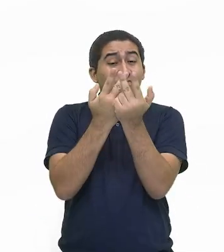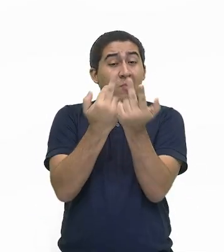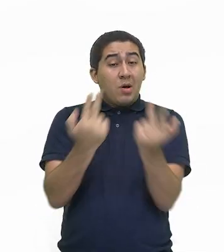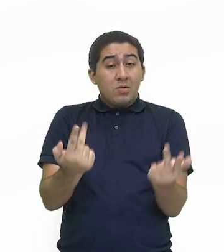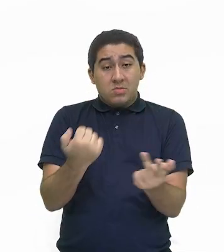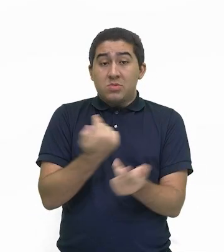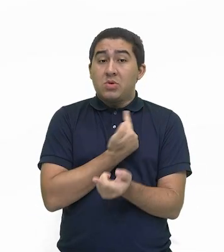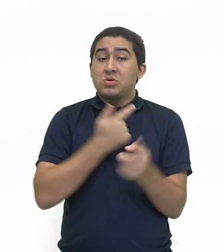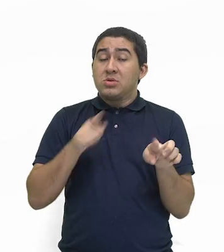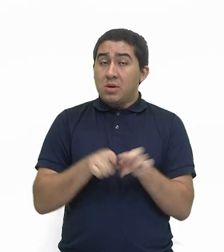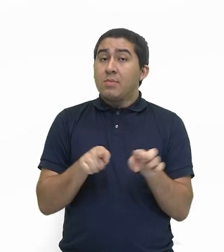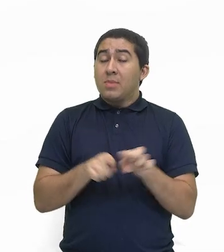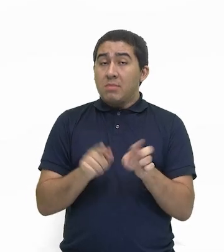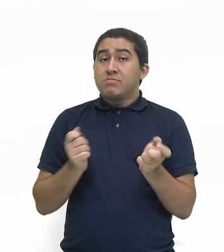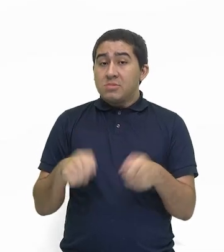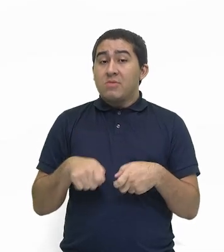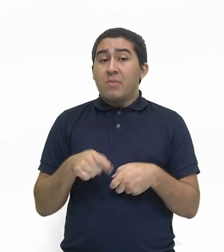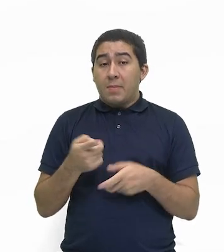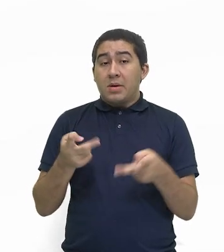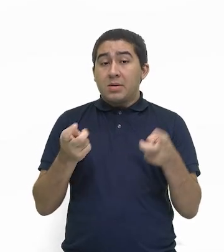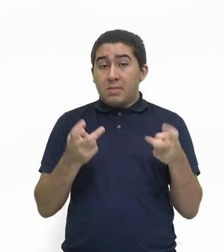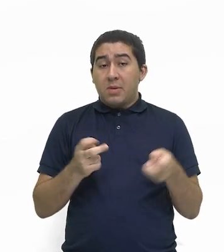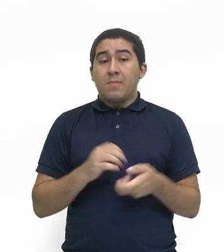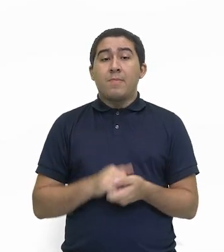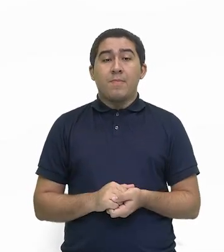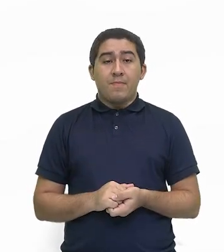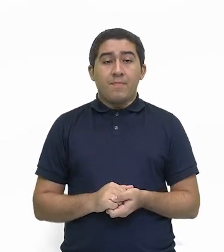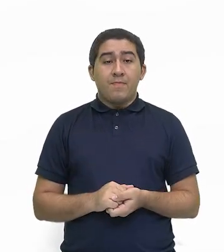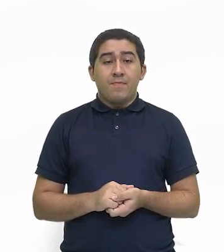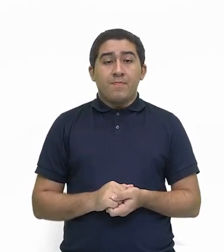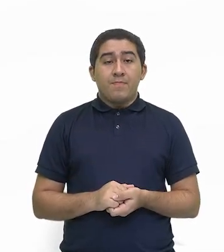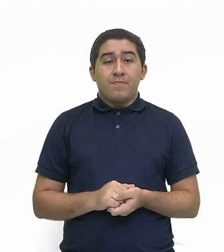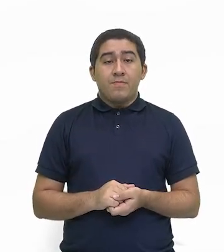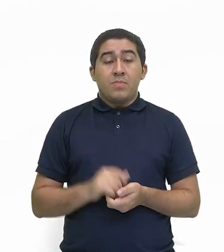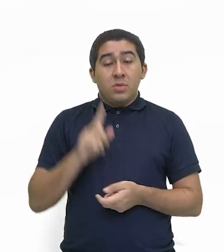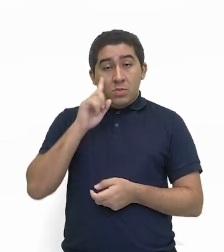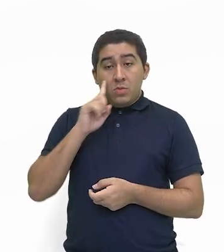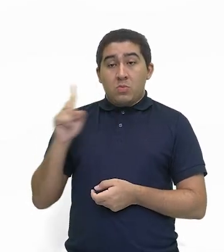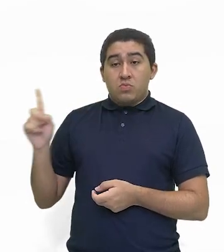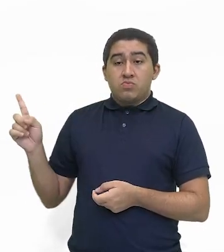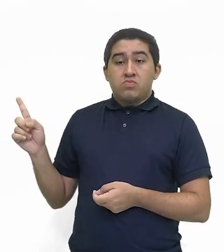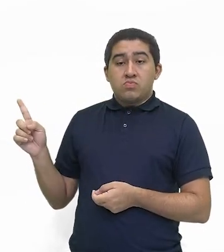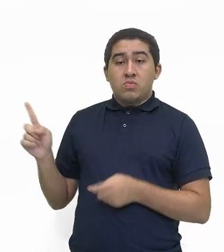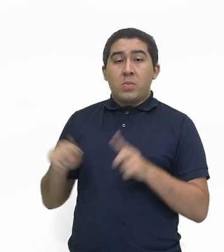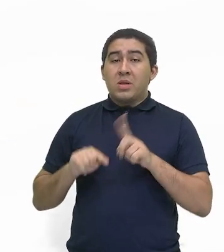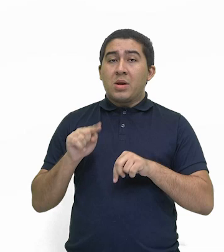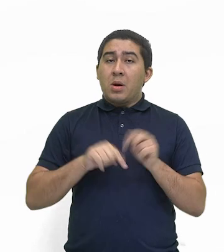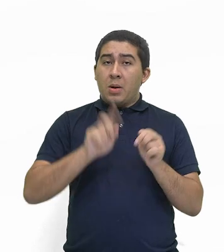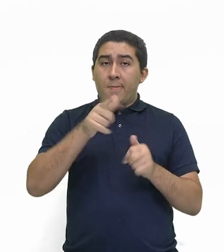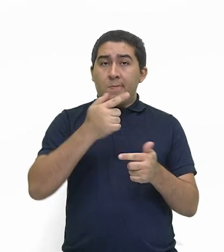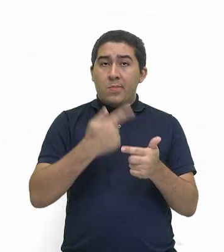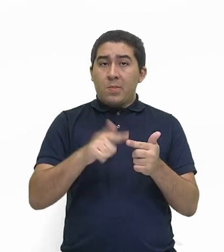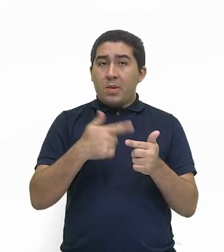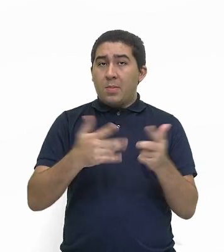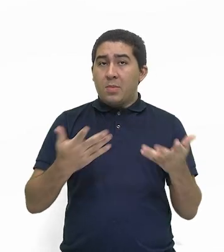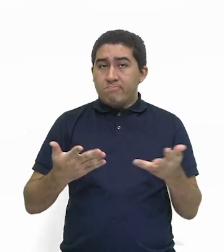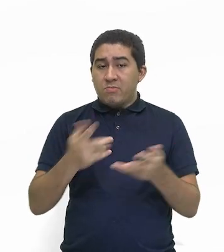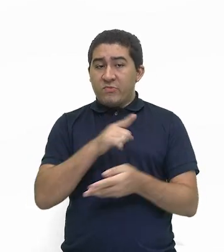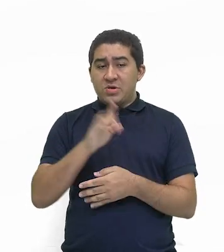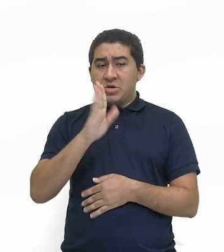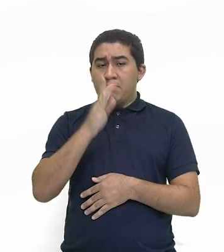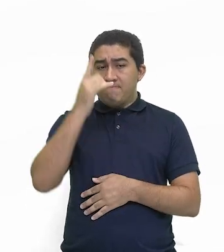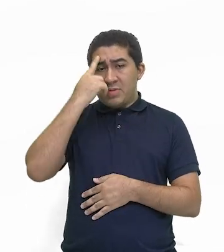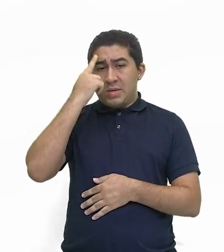nós também geramos, E o lixo eletrônico é um problema? Você já parou